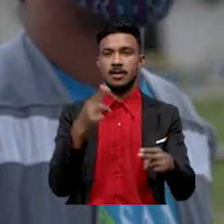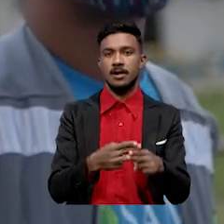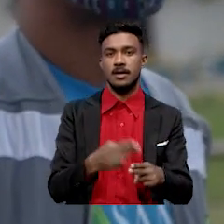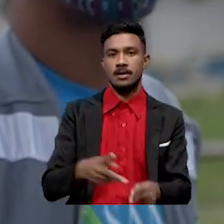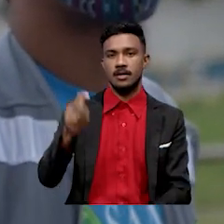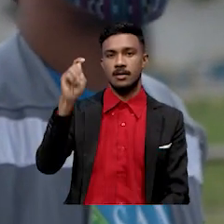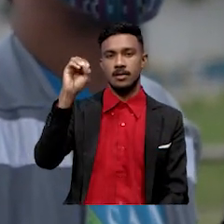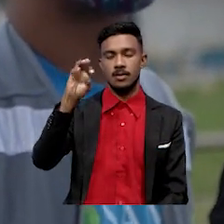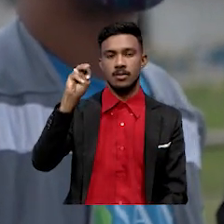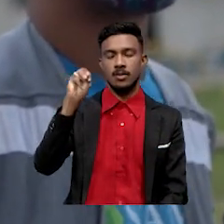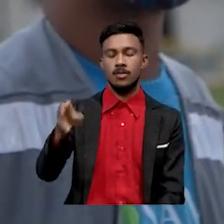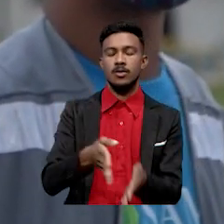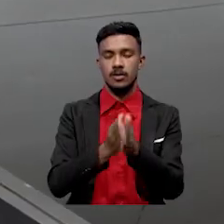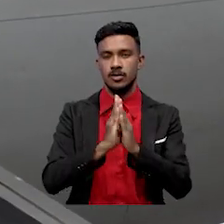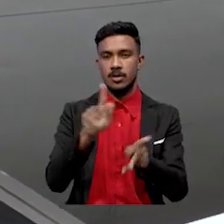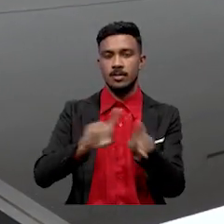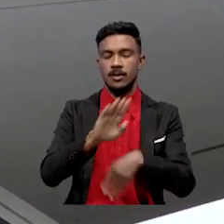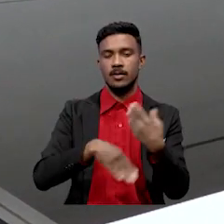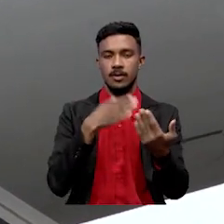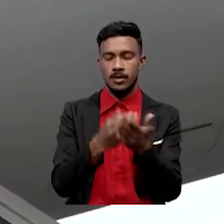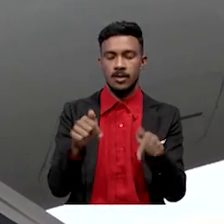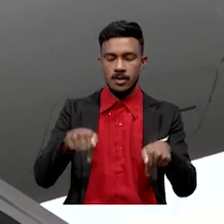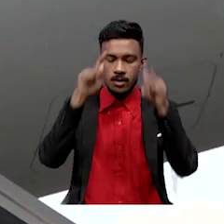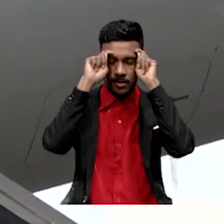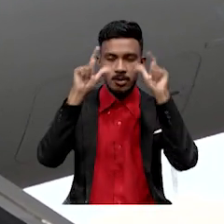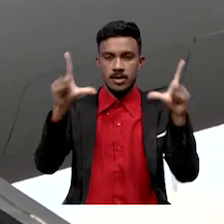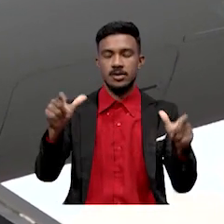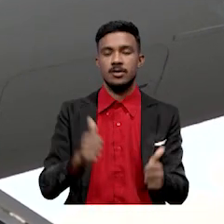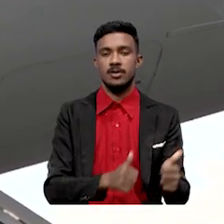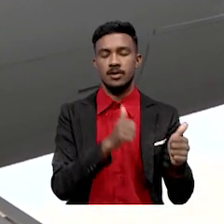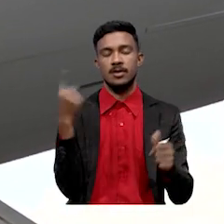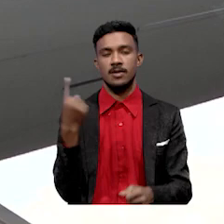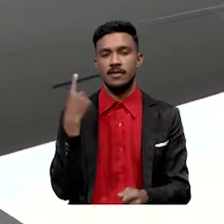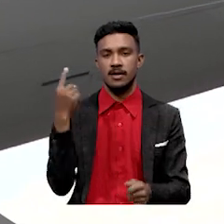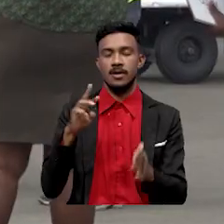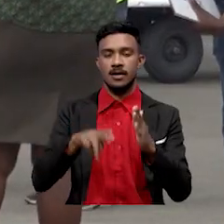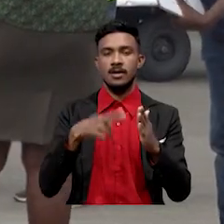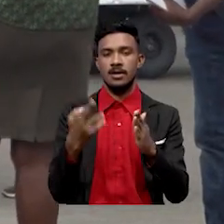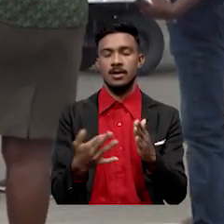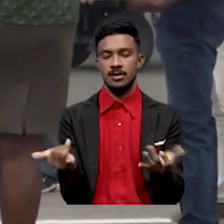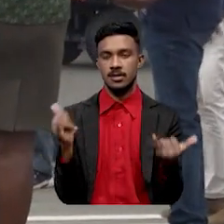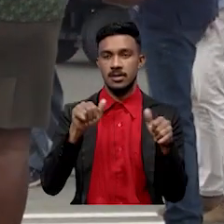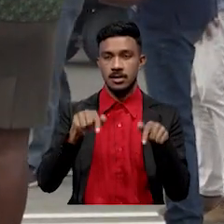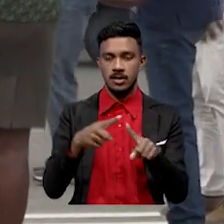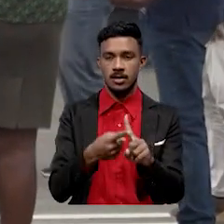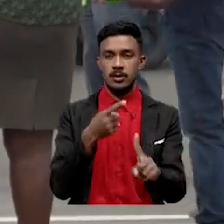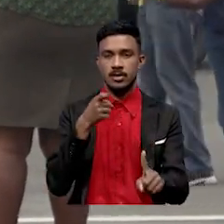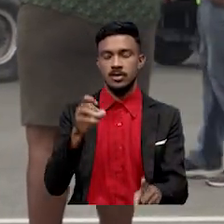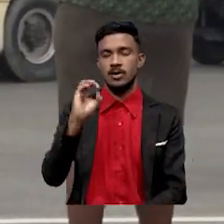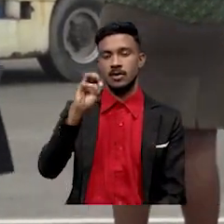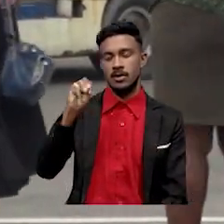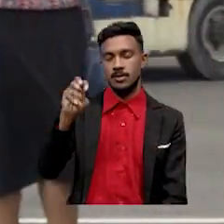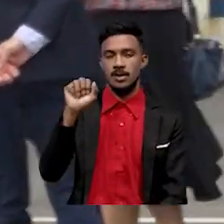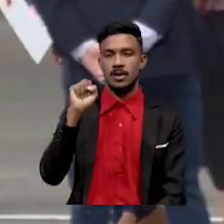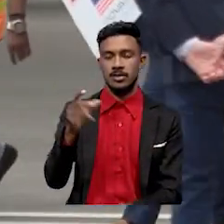cuja comunidade a Timor-Leste a cumprir na fatin regra Sira, cujo Ministério Saúde, na Organização Mundial Saúde, não é prevendo